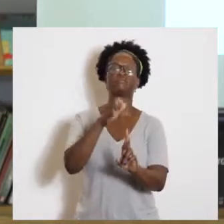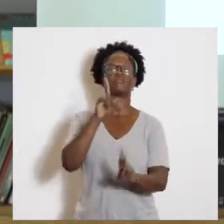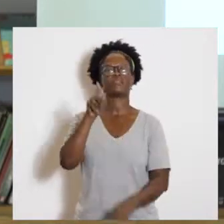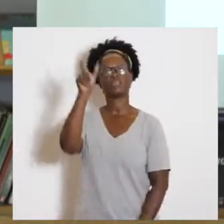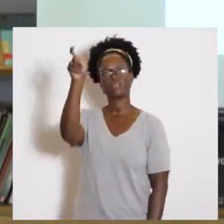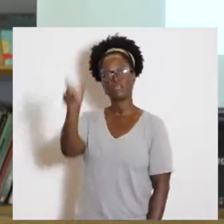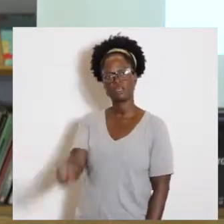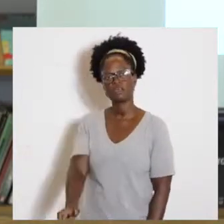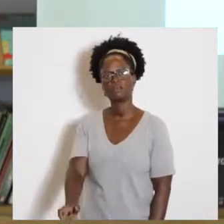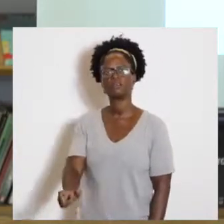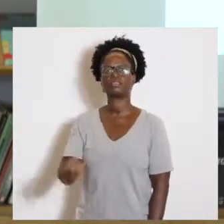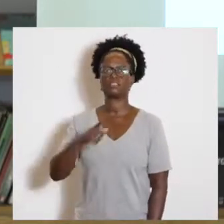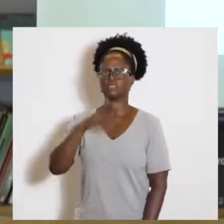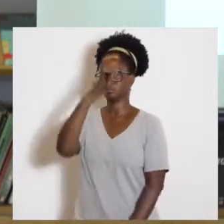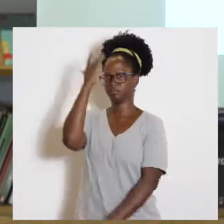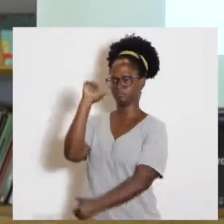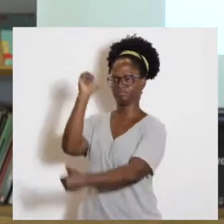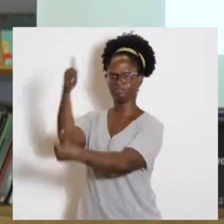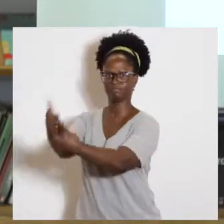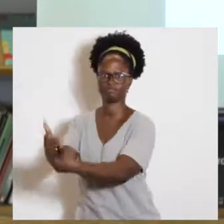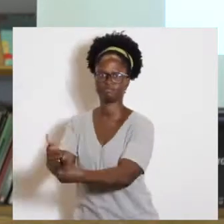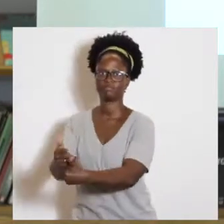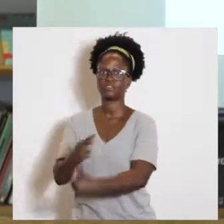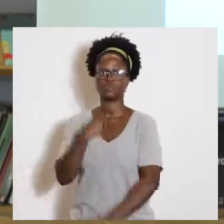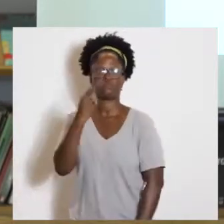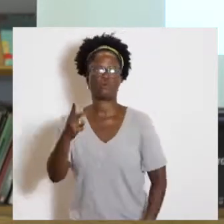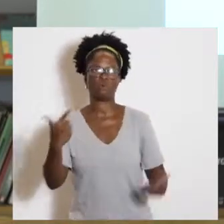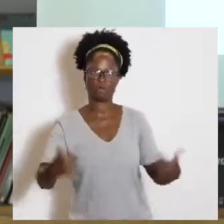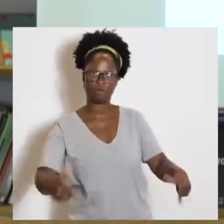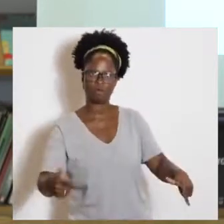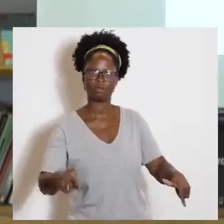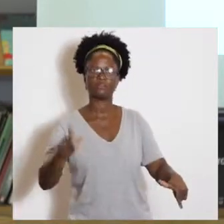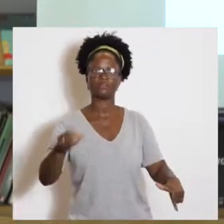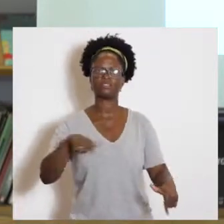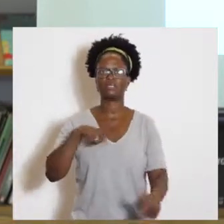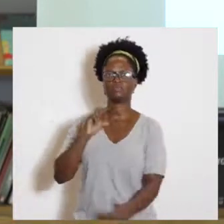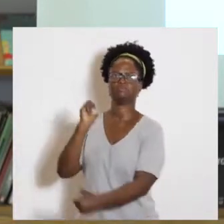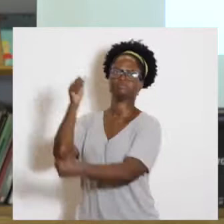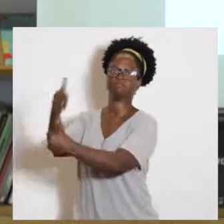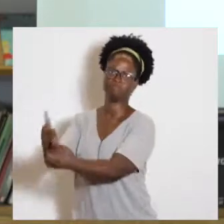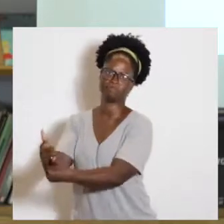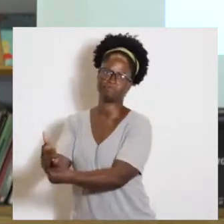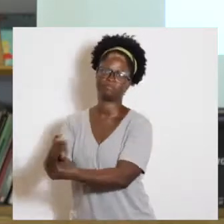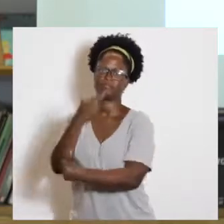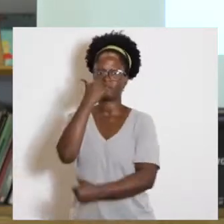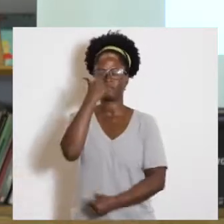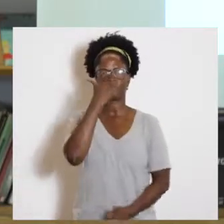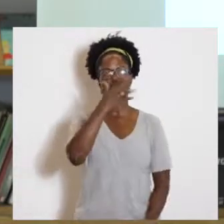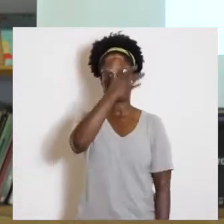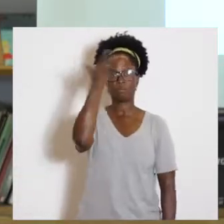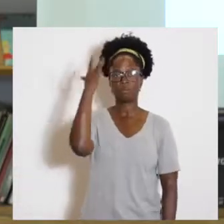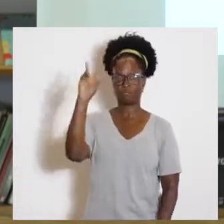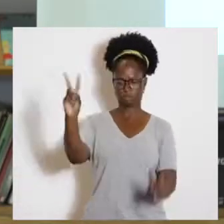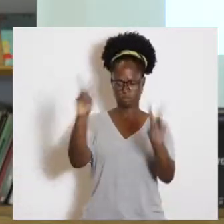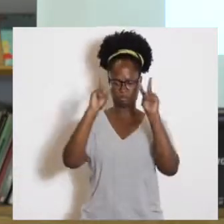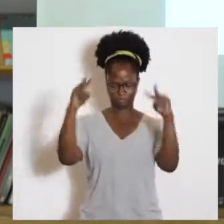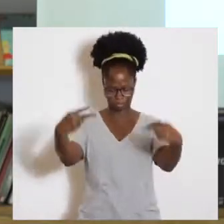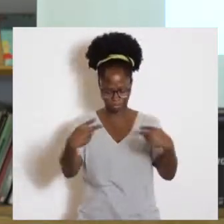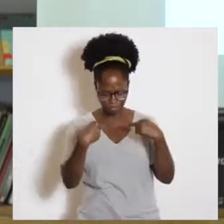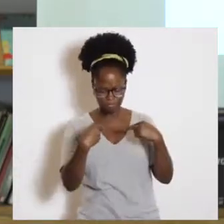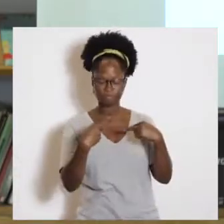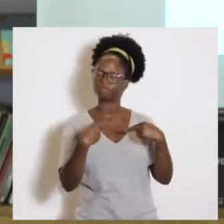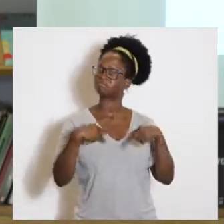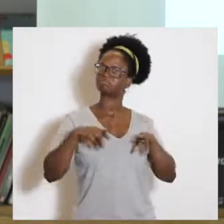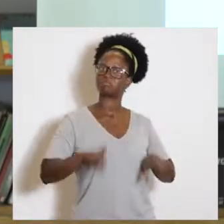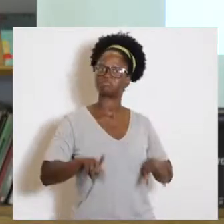sujeitos que são representados são sujeitos que não fala são falados são sujeitos que não se vêem que